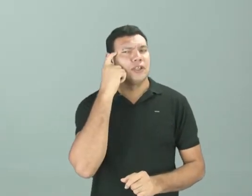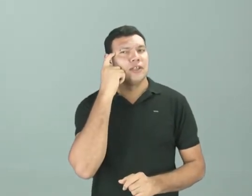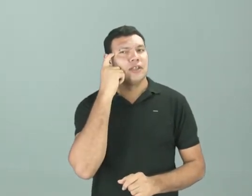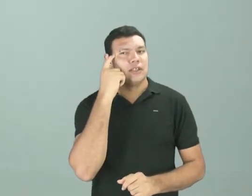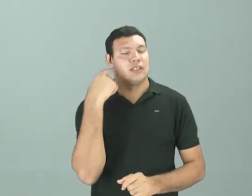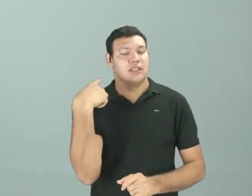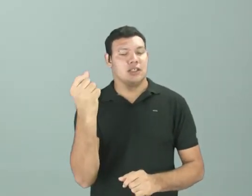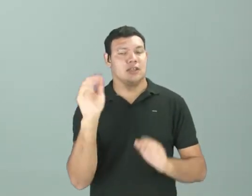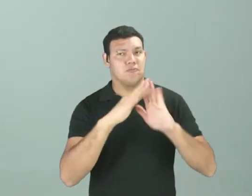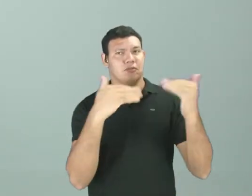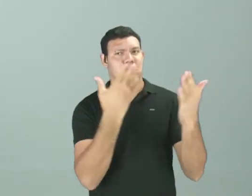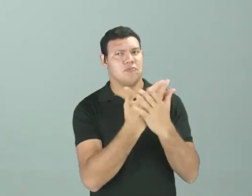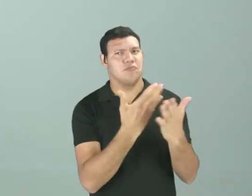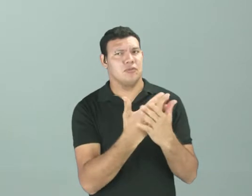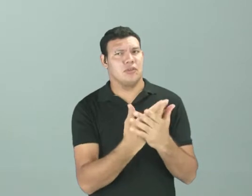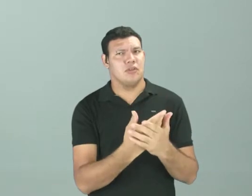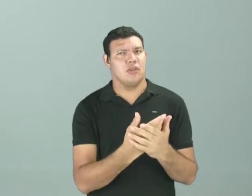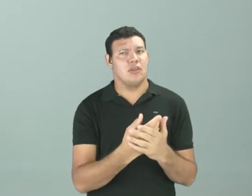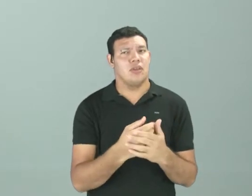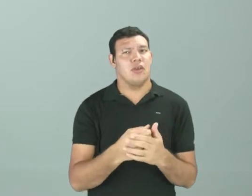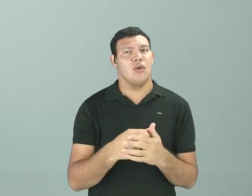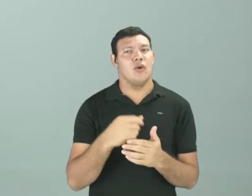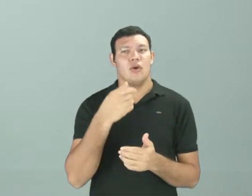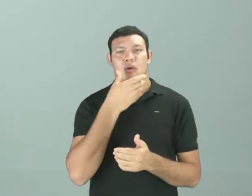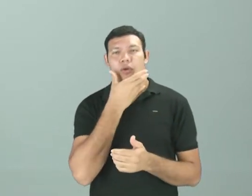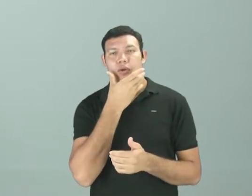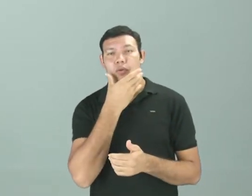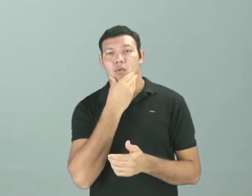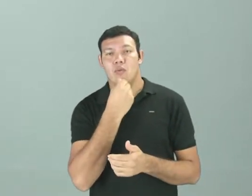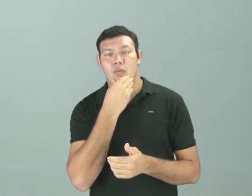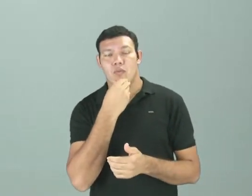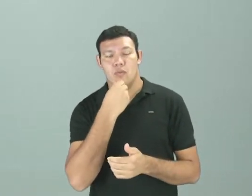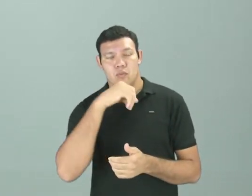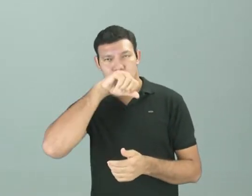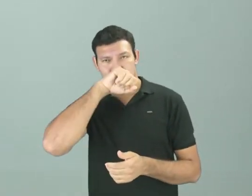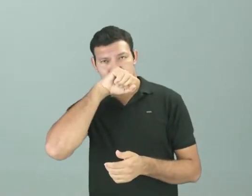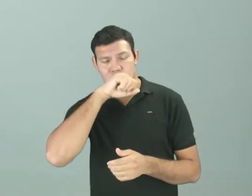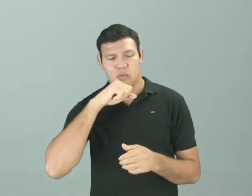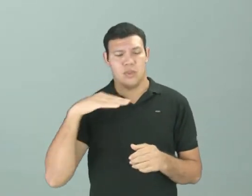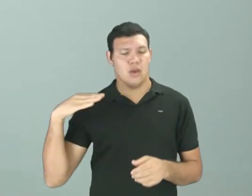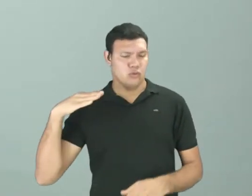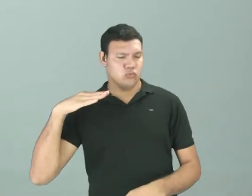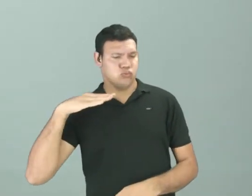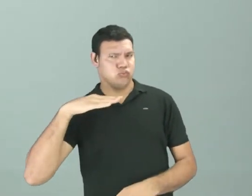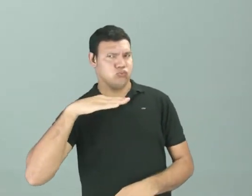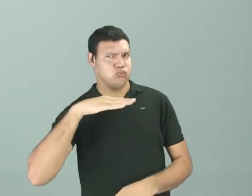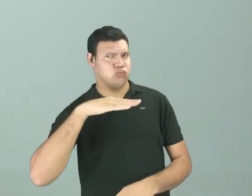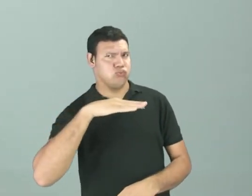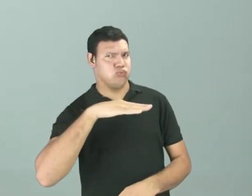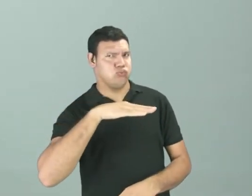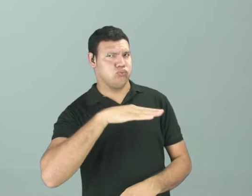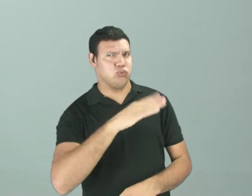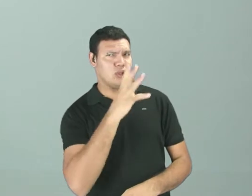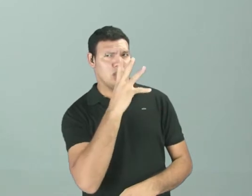à escola ou algum outro lugar, 3 horas depois, certo? Se o seu pai